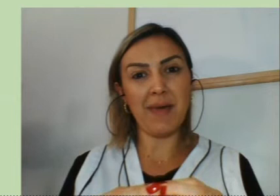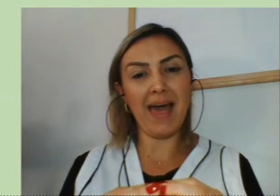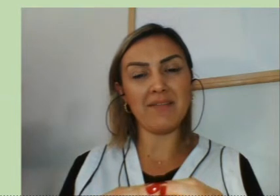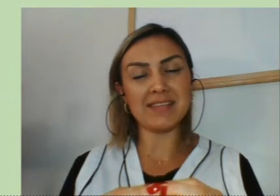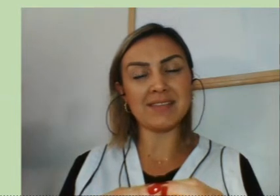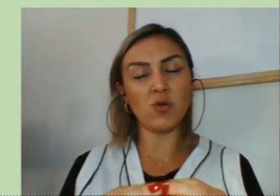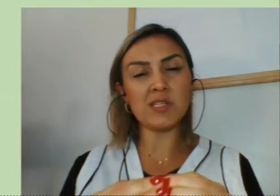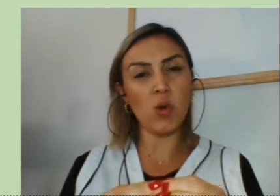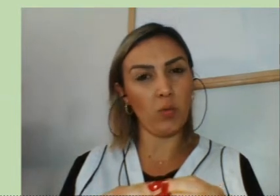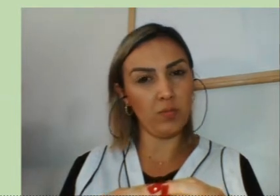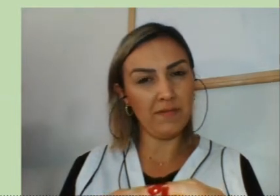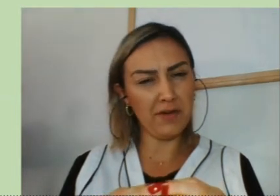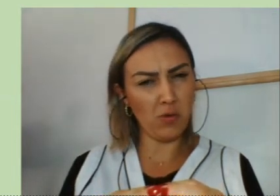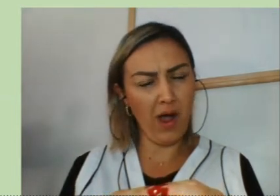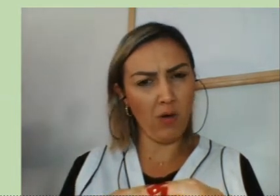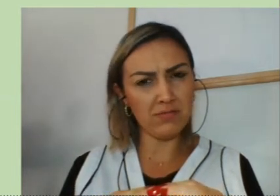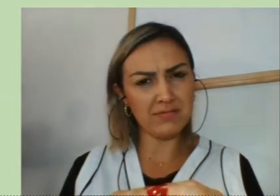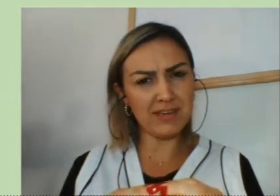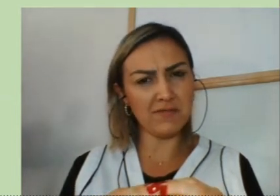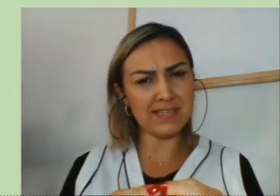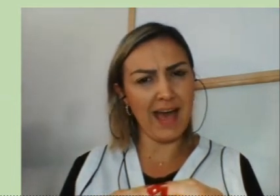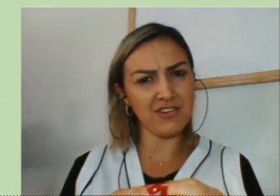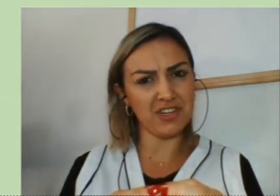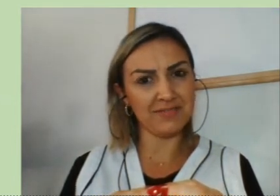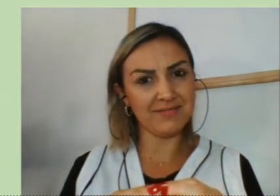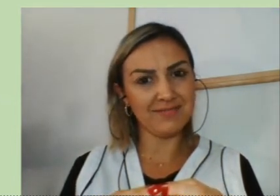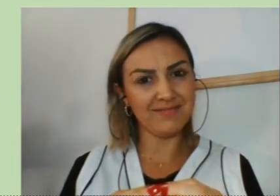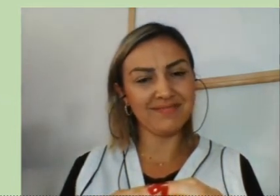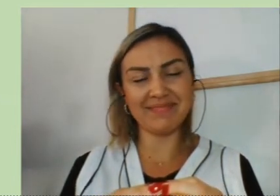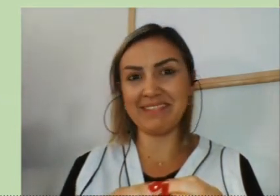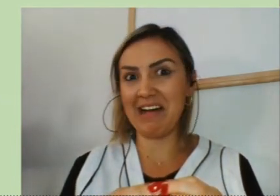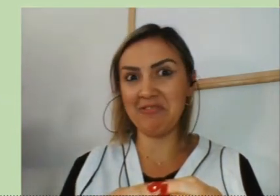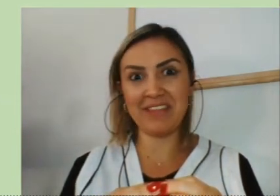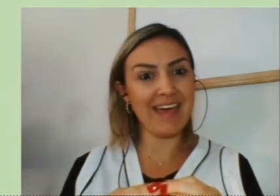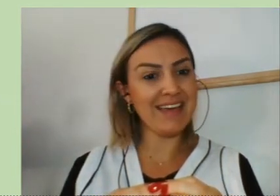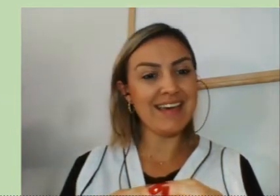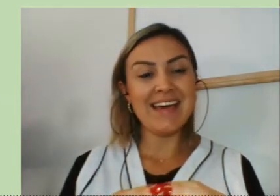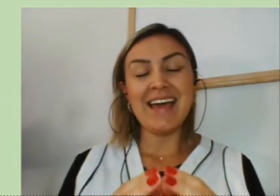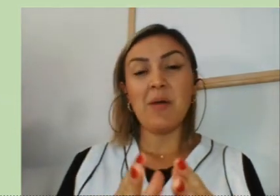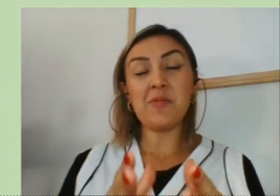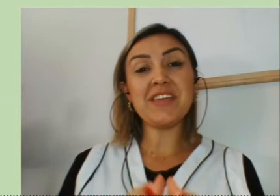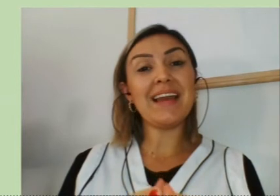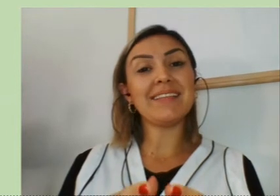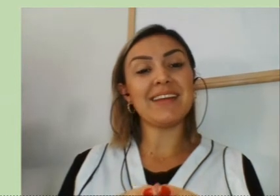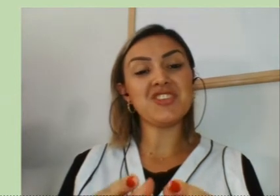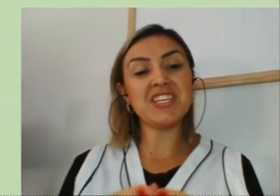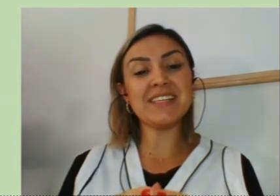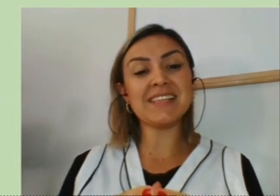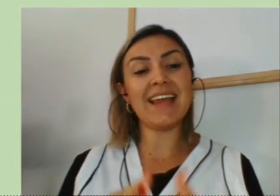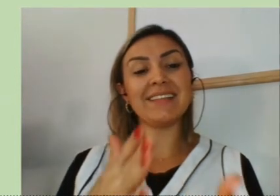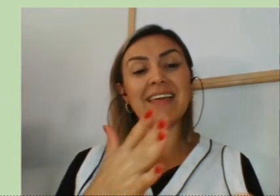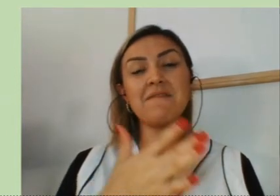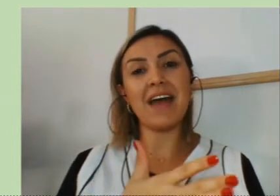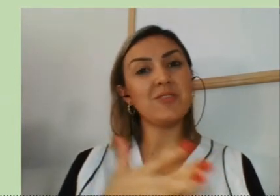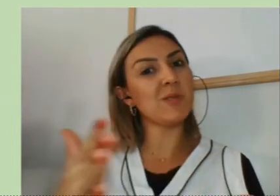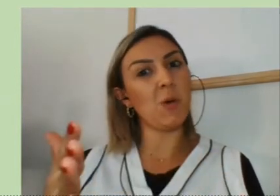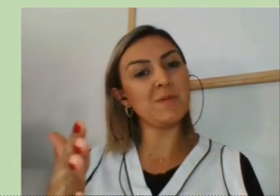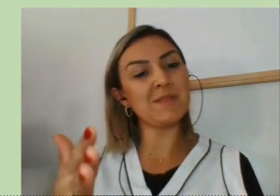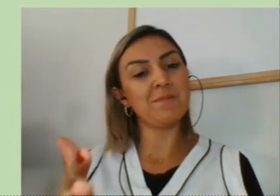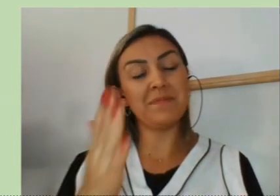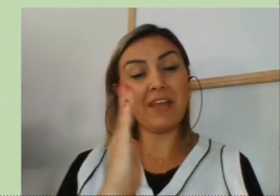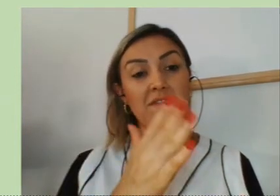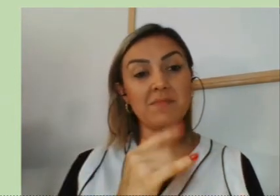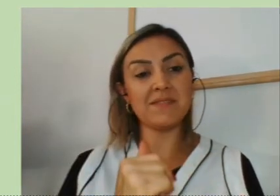nessas palavras, o som foi igual? O que, que você acha? Não, né? Porque a letra X ela tem vários